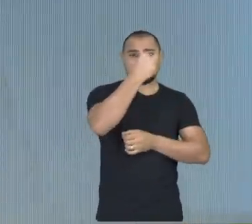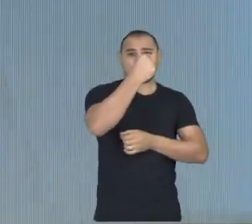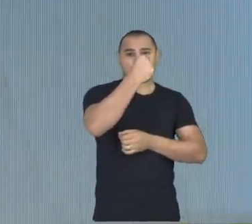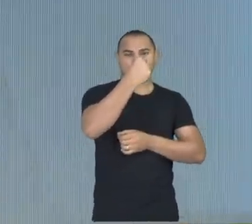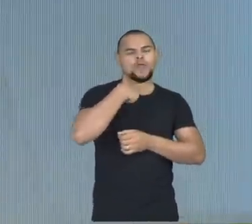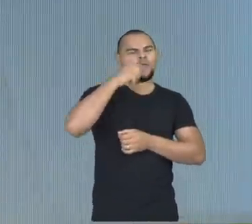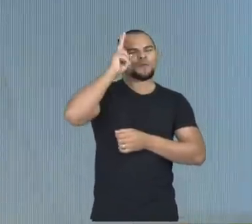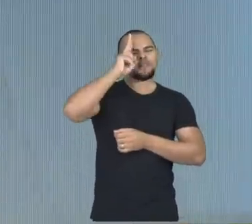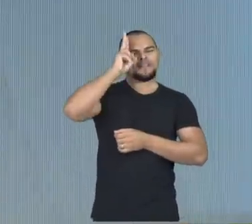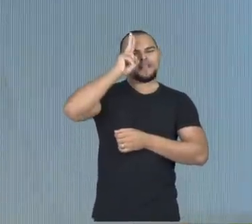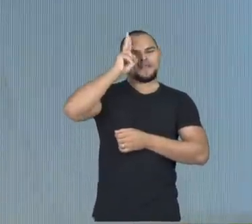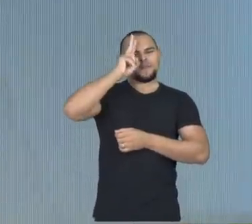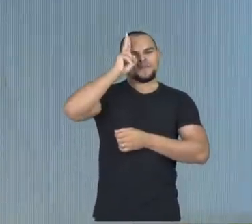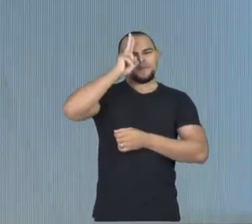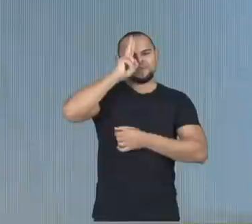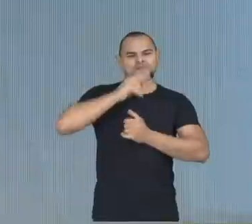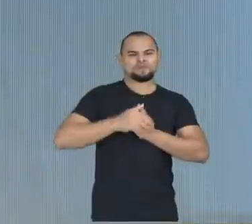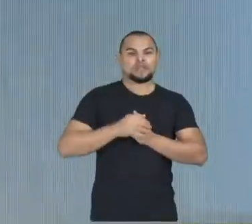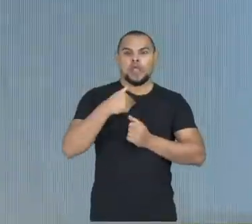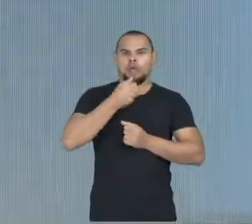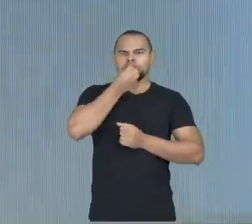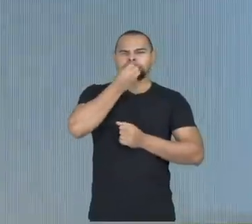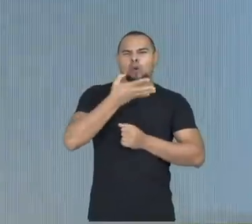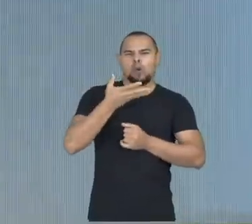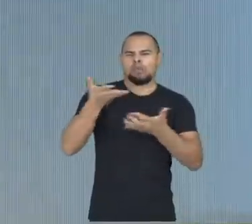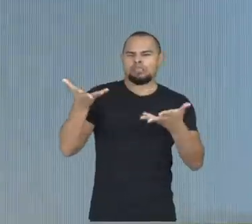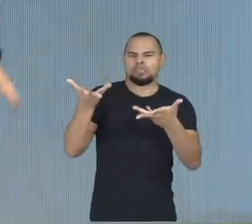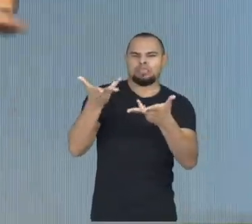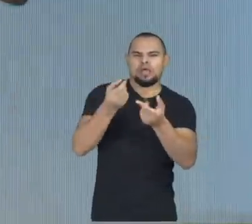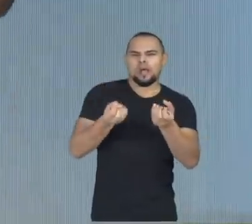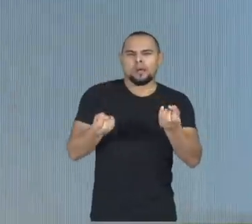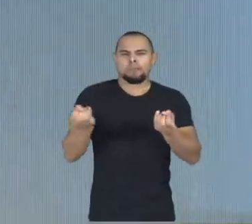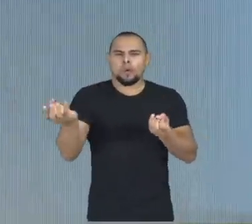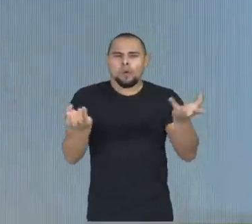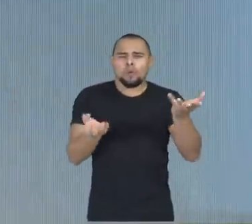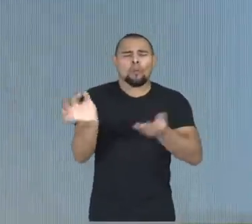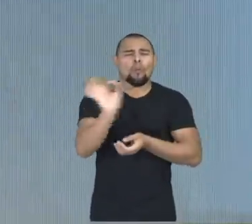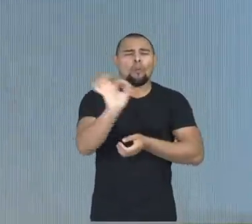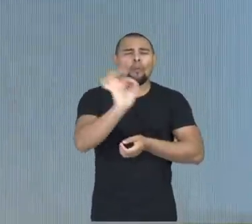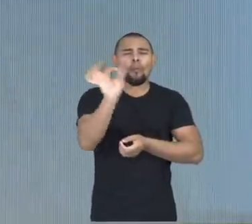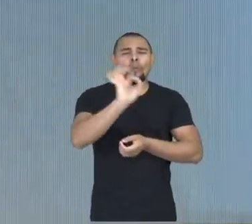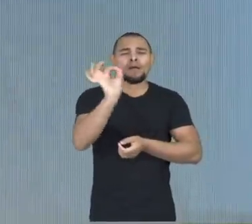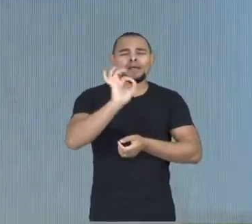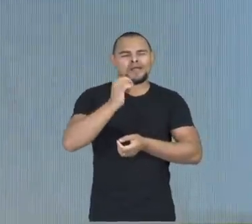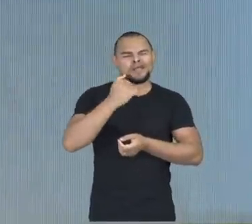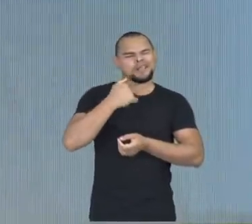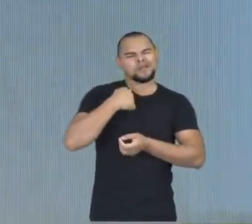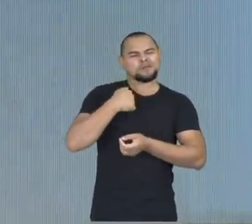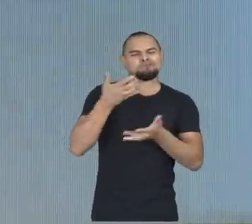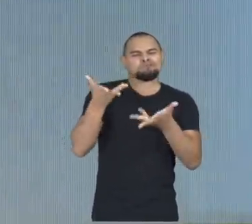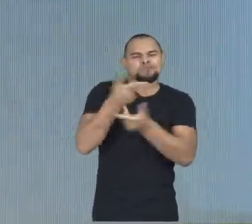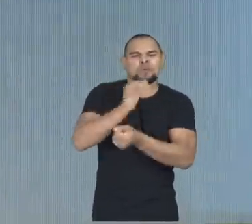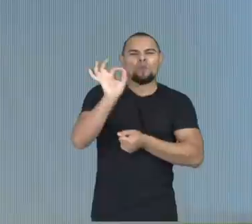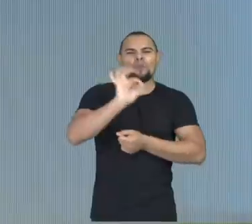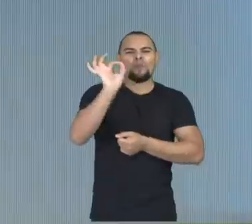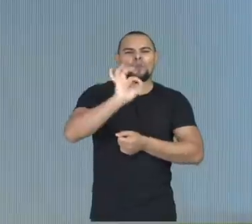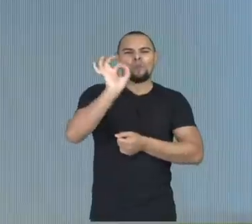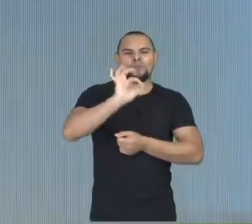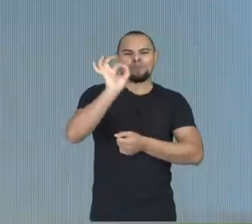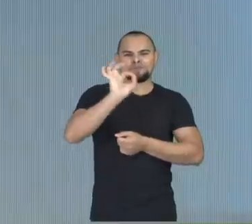lembro, nunca fui bom de futebol não, assim, também não sou perna, não sou perneta